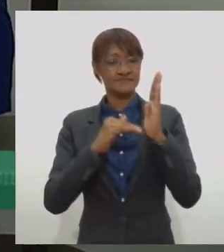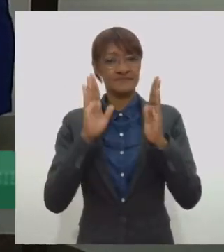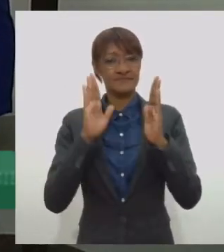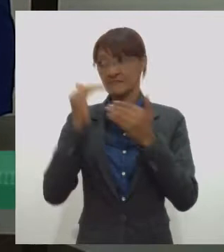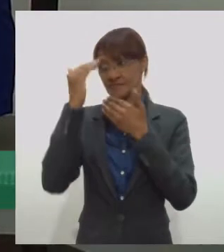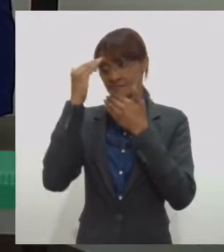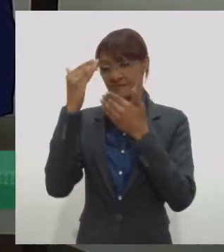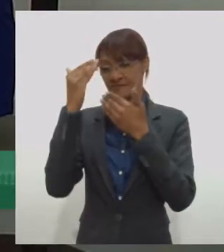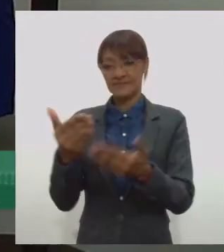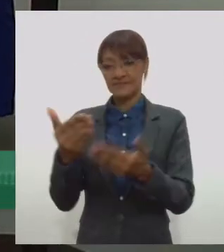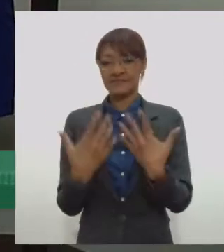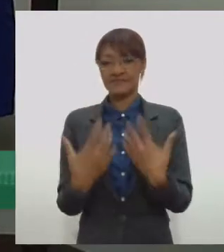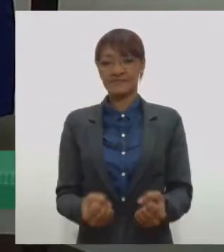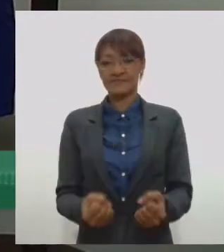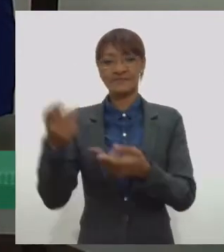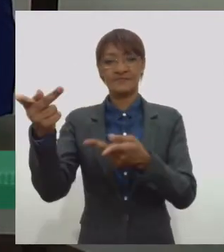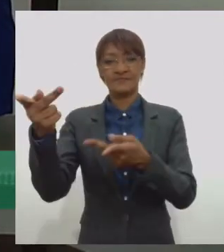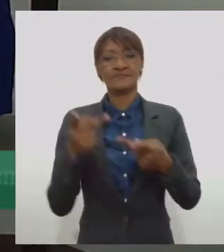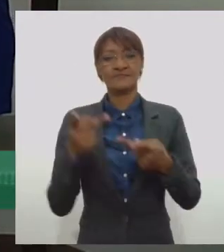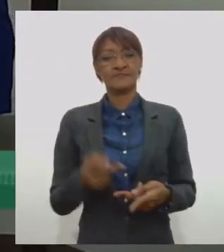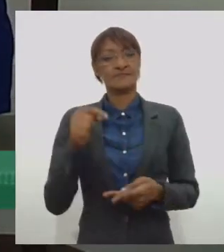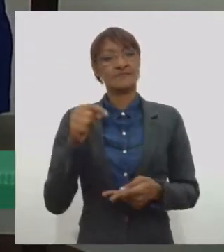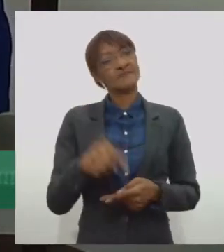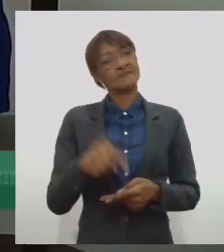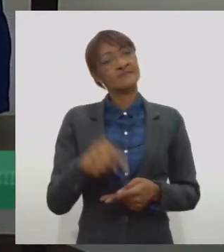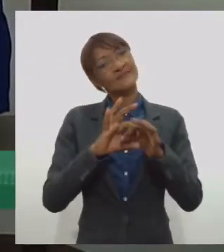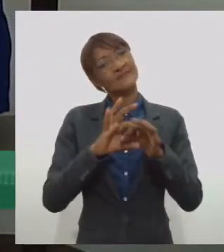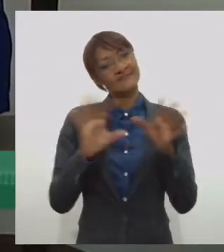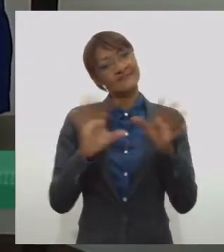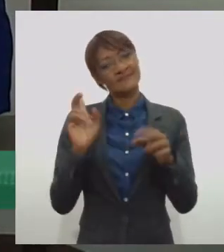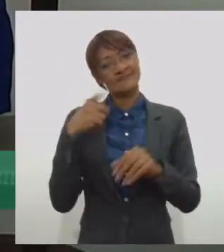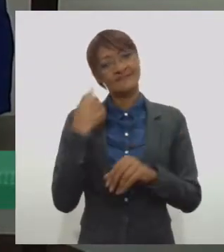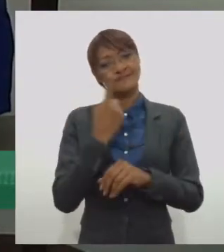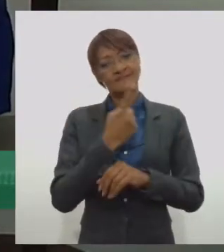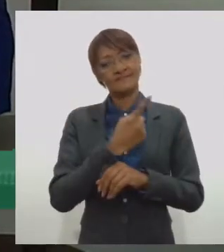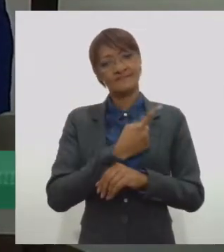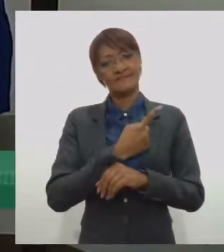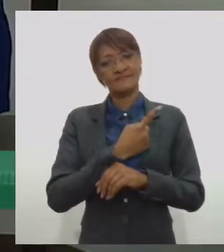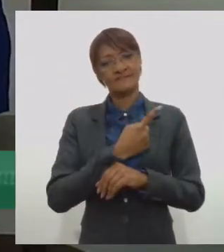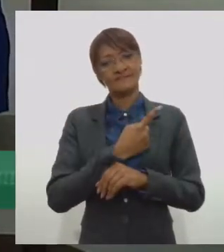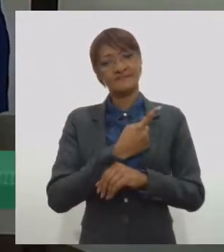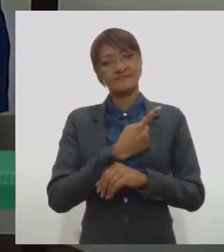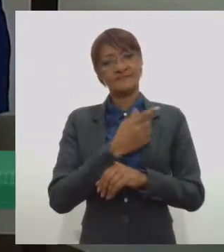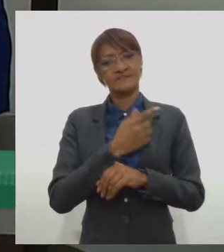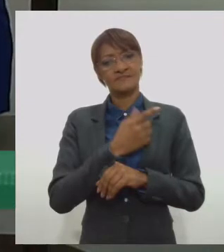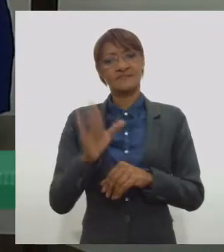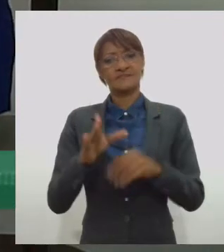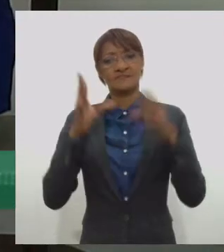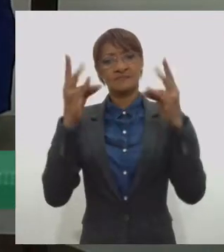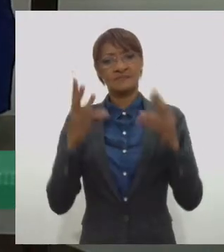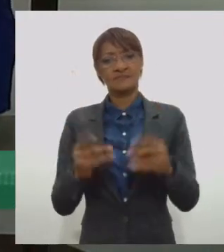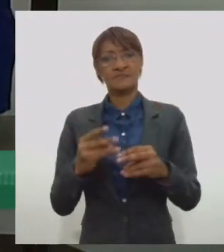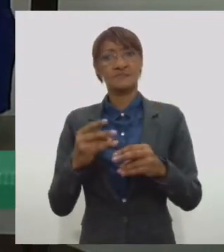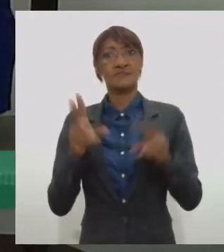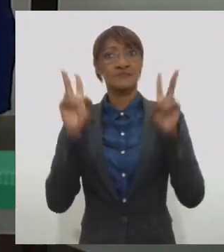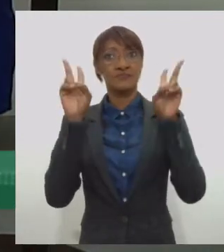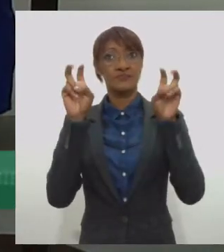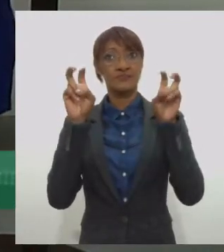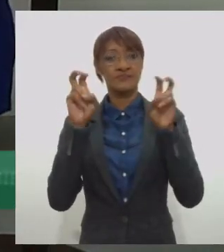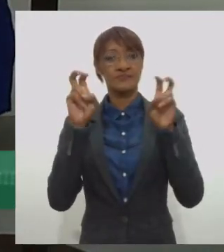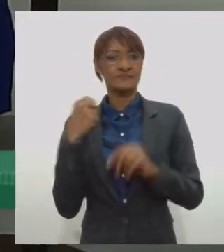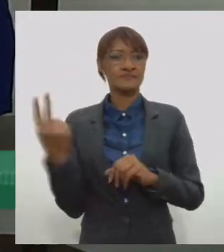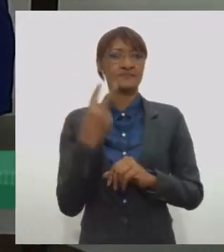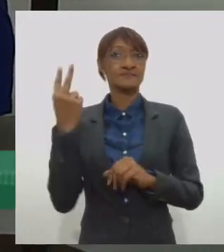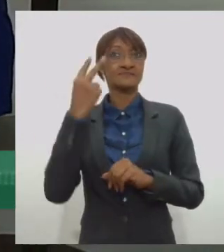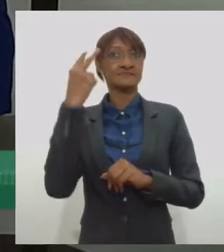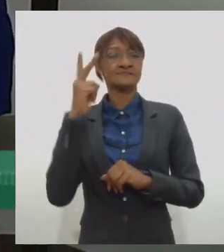Obrigado por ter aceitado o convite e aí estar disponível para a gente decifrar em um tema tão caro, né, para os brasileiros e